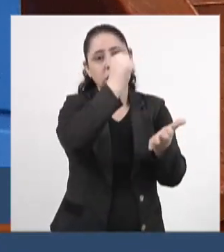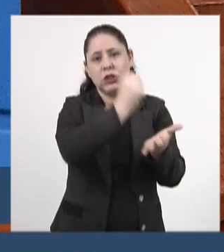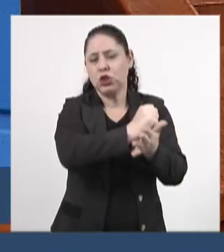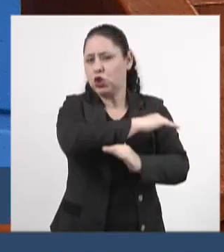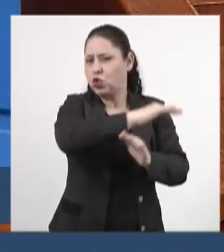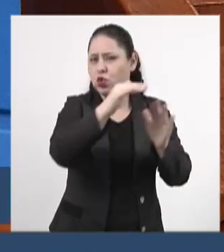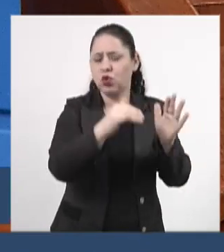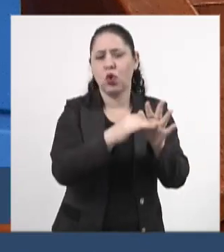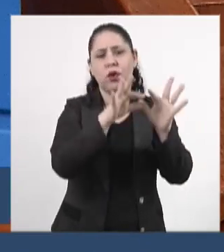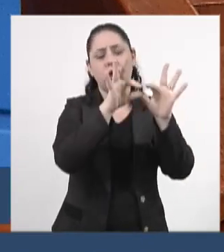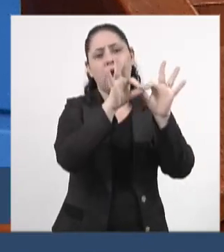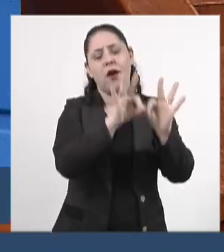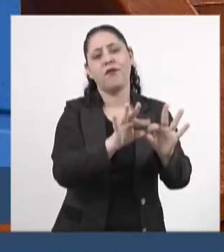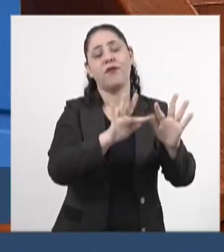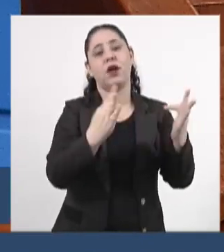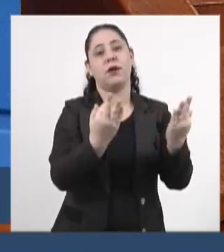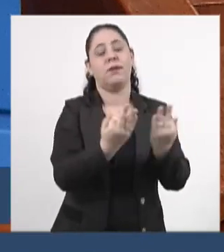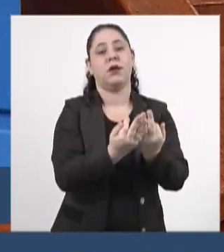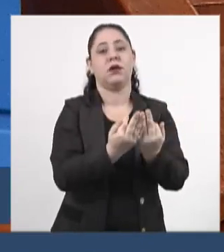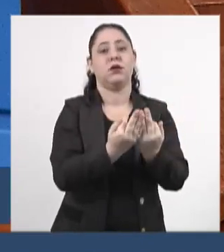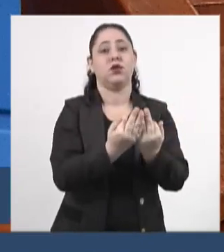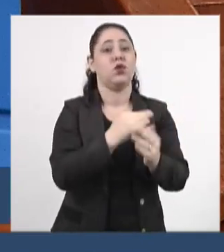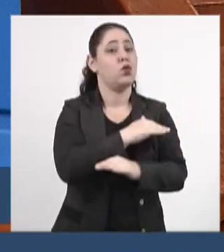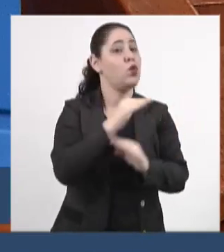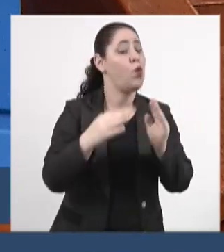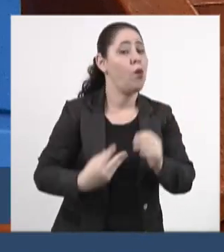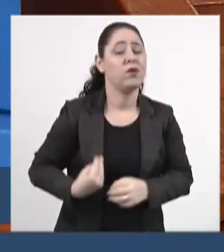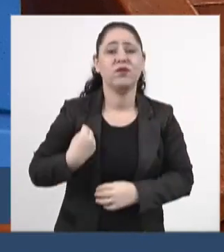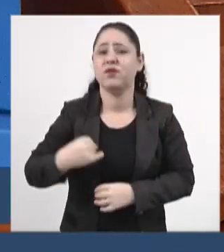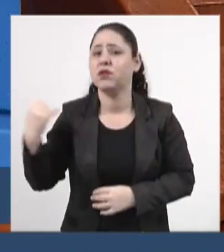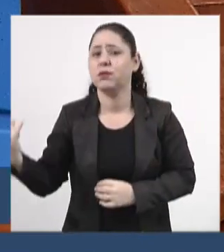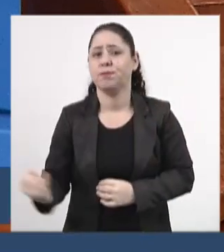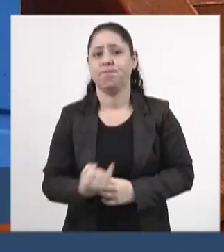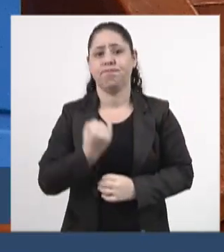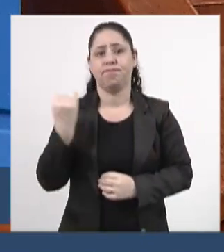todas essas famílias. Todas as vidas importam.